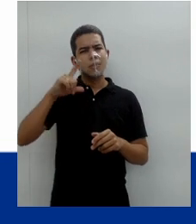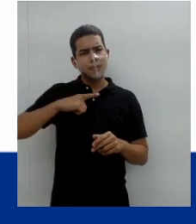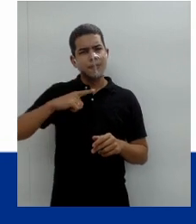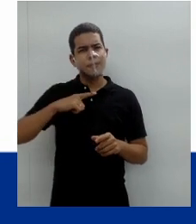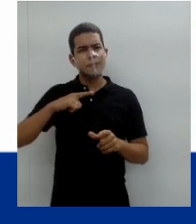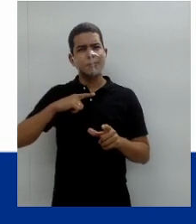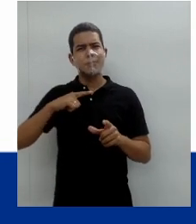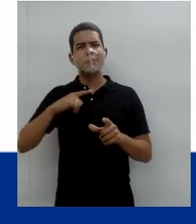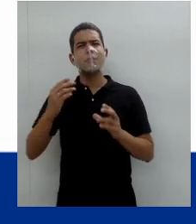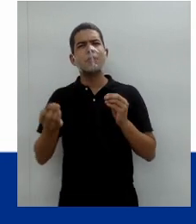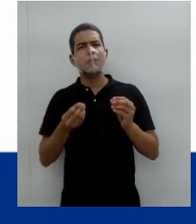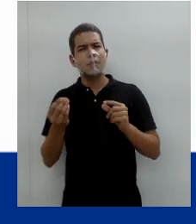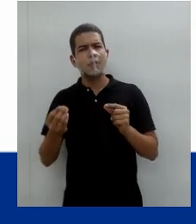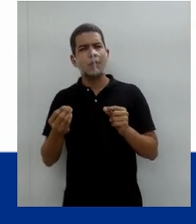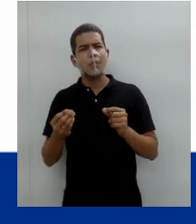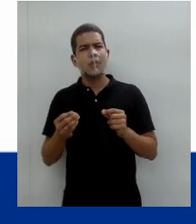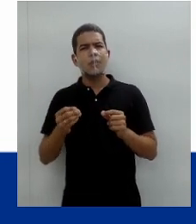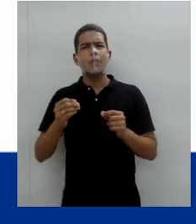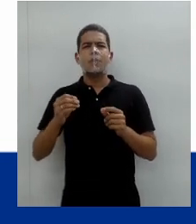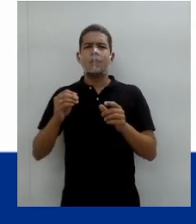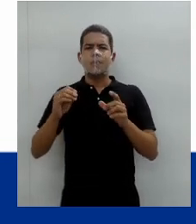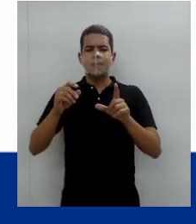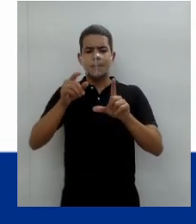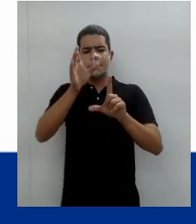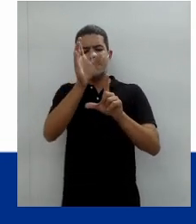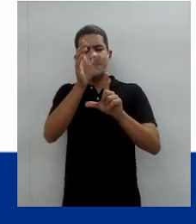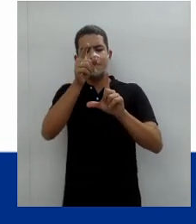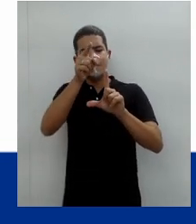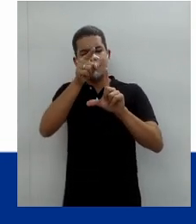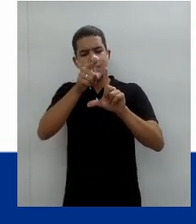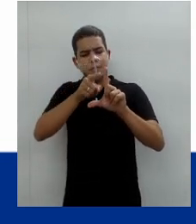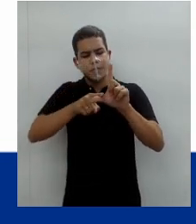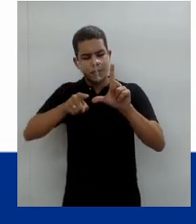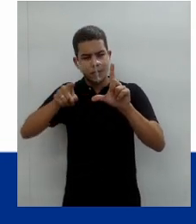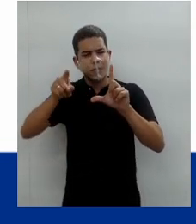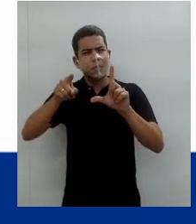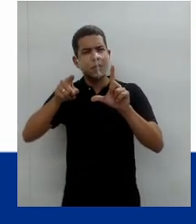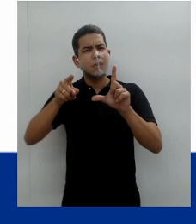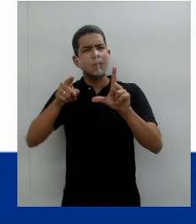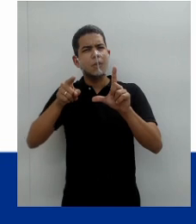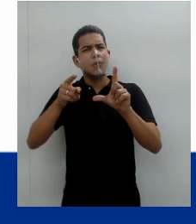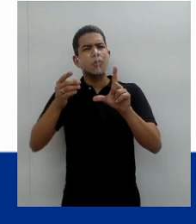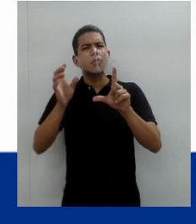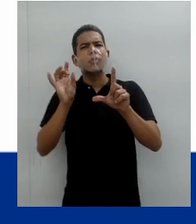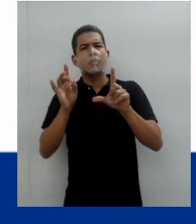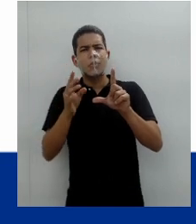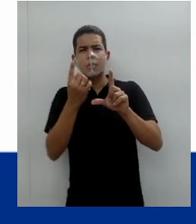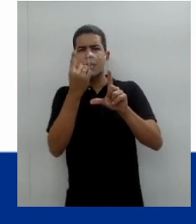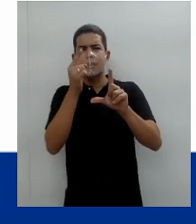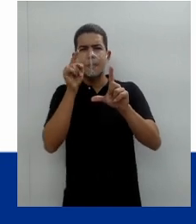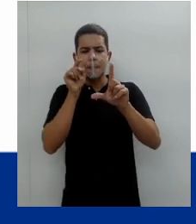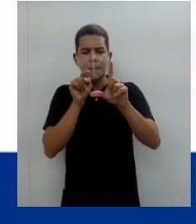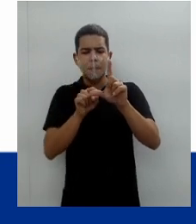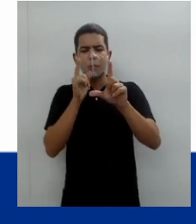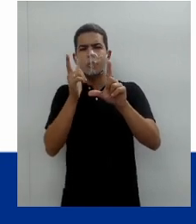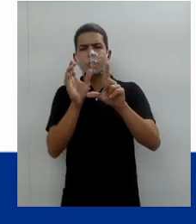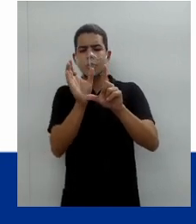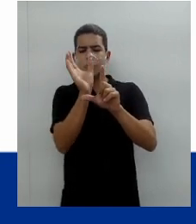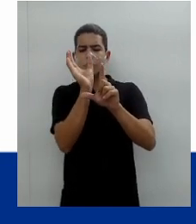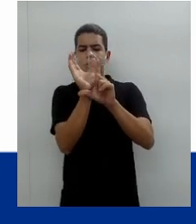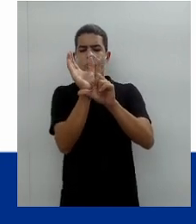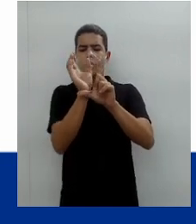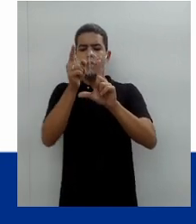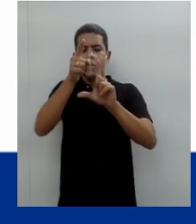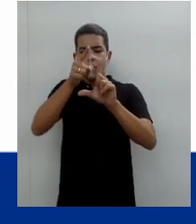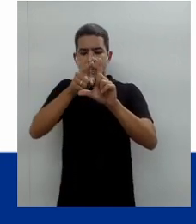intersecção entre o eixo das abscissas e o gráfico em apenas um ponto. Olha, eu tenho somente